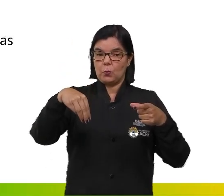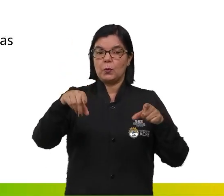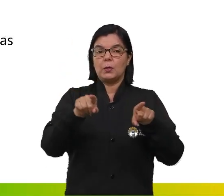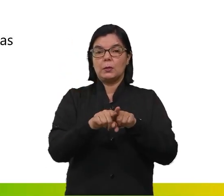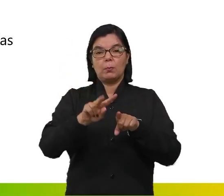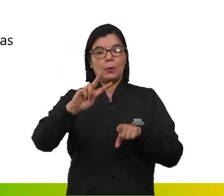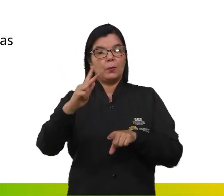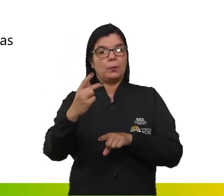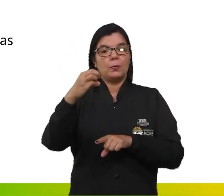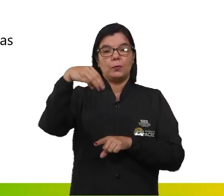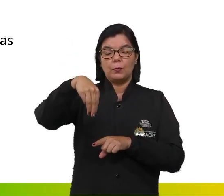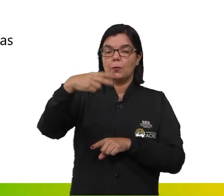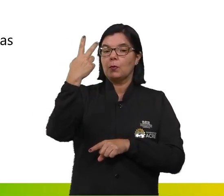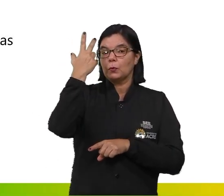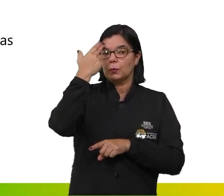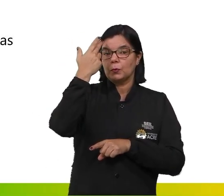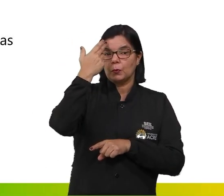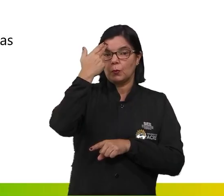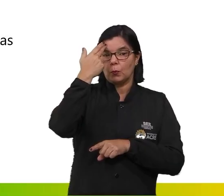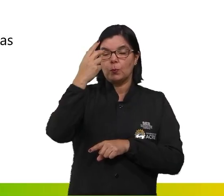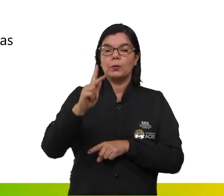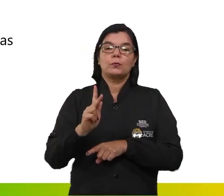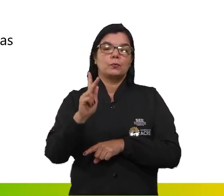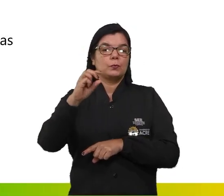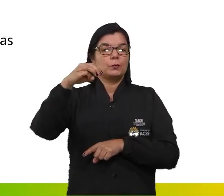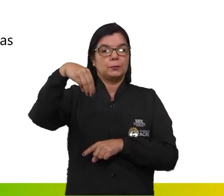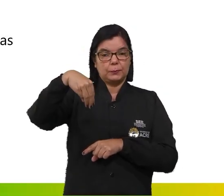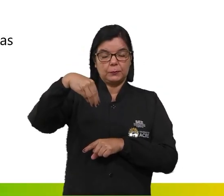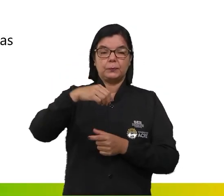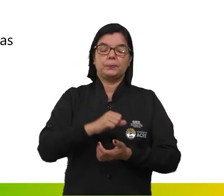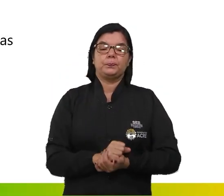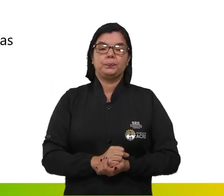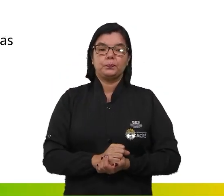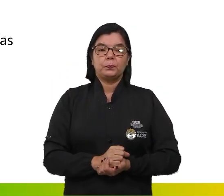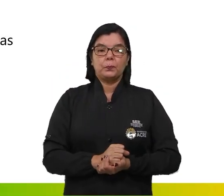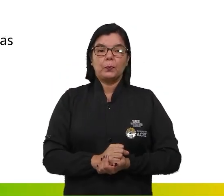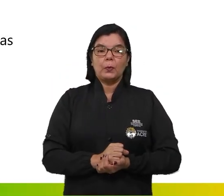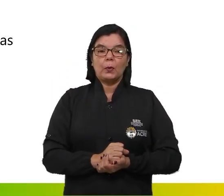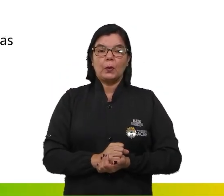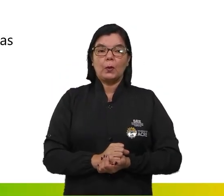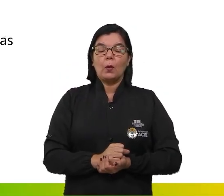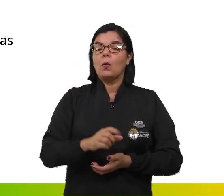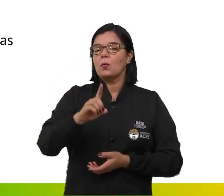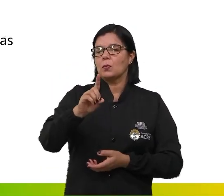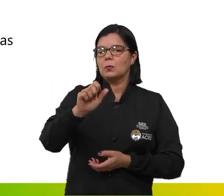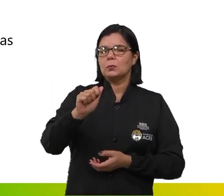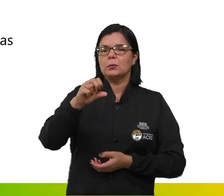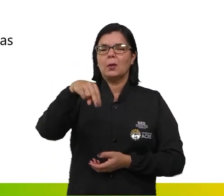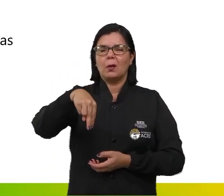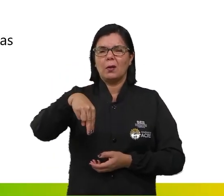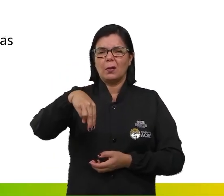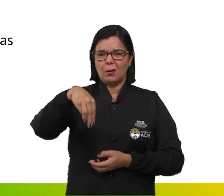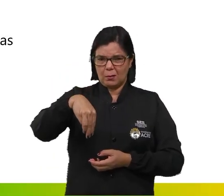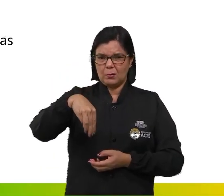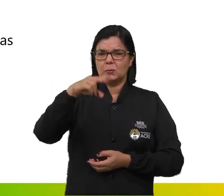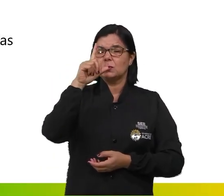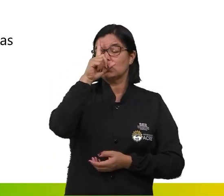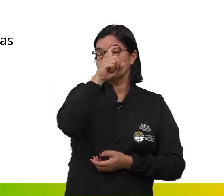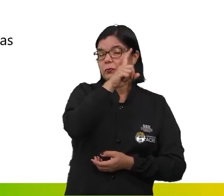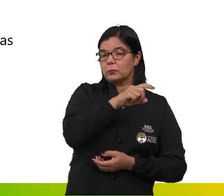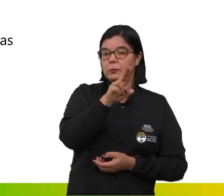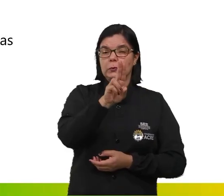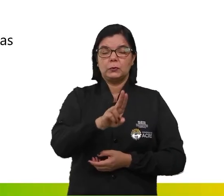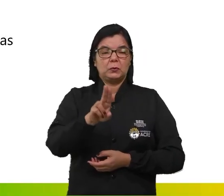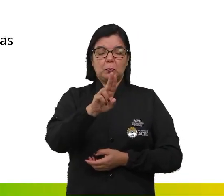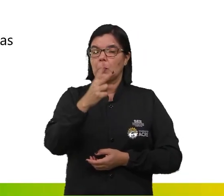hectômetro. Mais comum o quilômetro. O decâmetro dificilmente a gente vai usar.